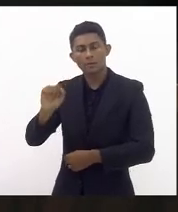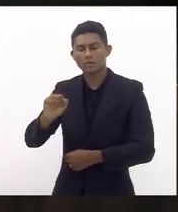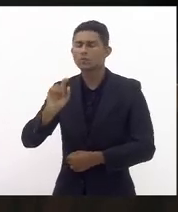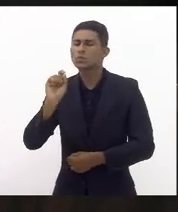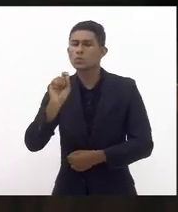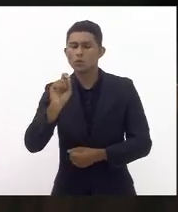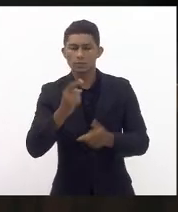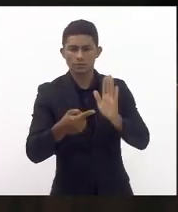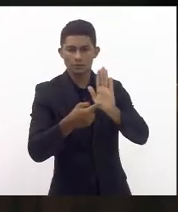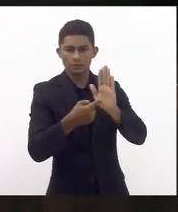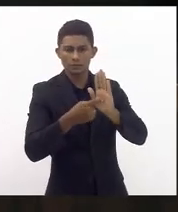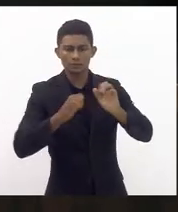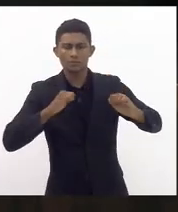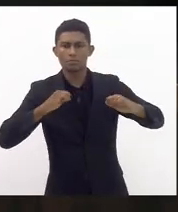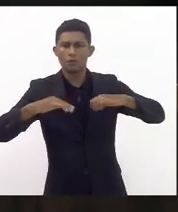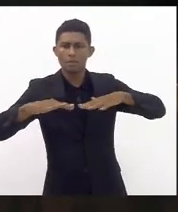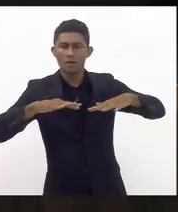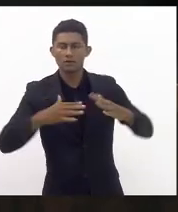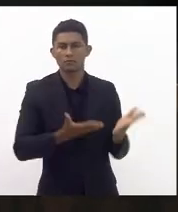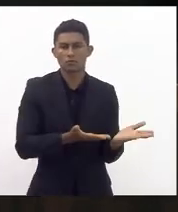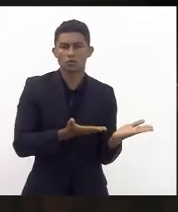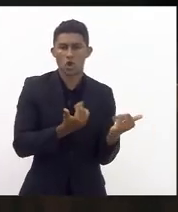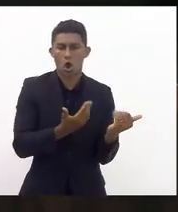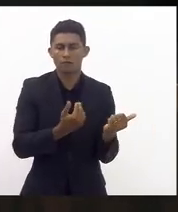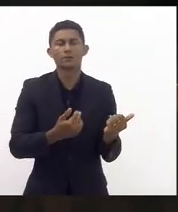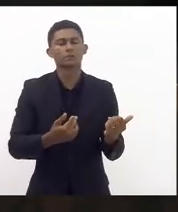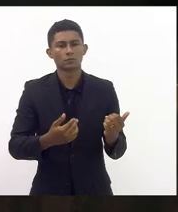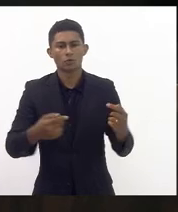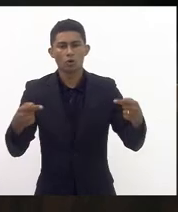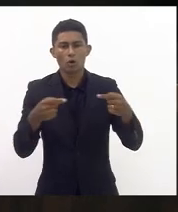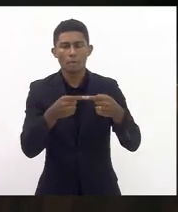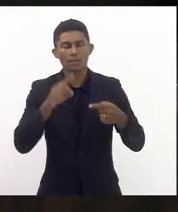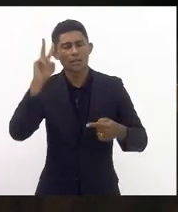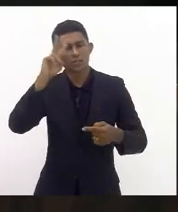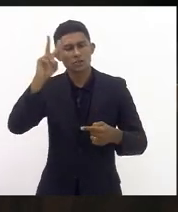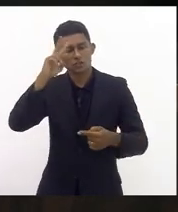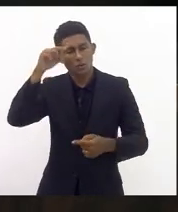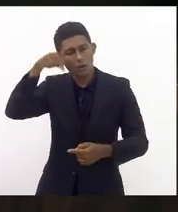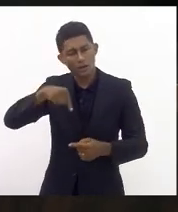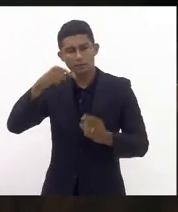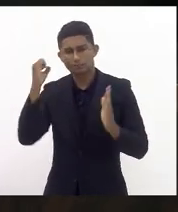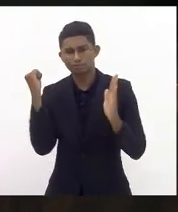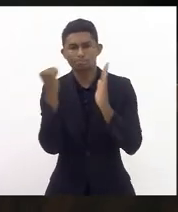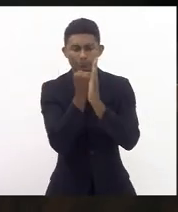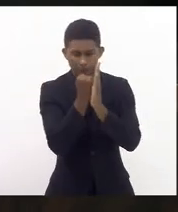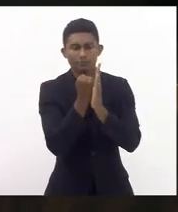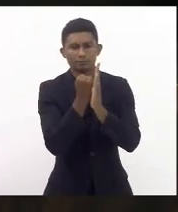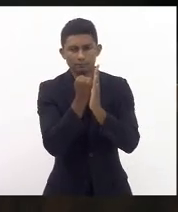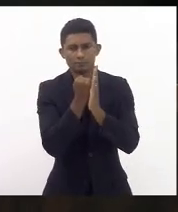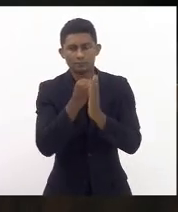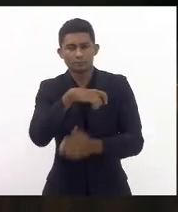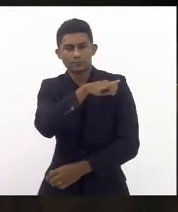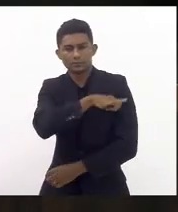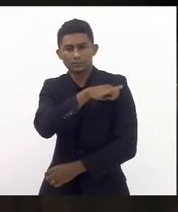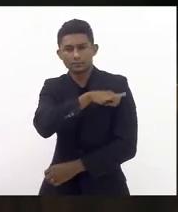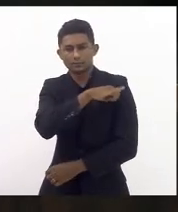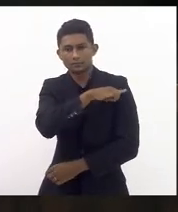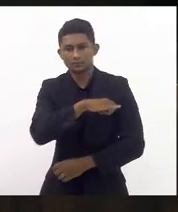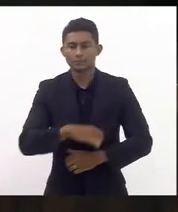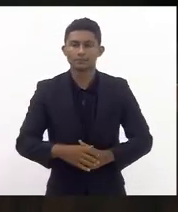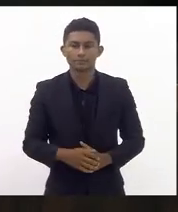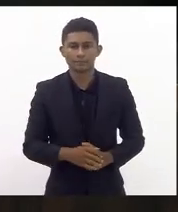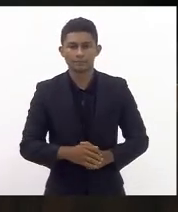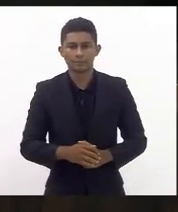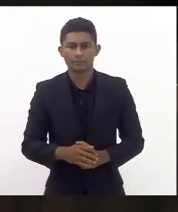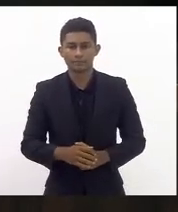o movimento Jovem Guarda como patrimônio histórico e cultural de natureza imaterial do Rio, do Estado